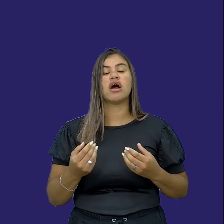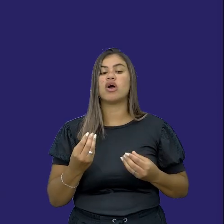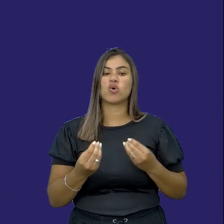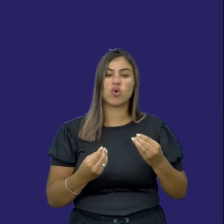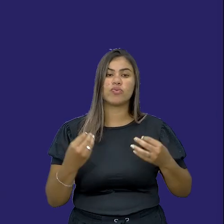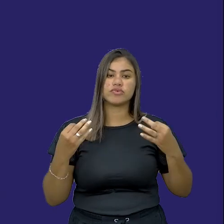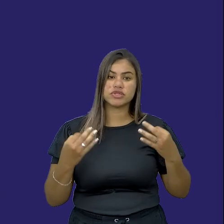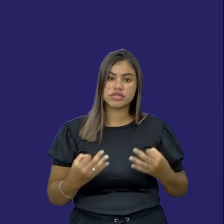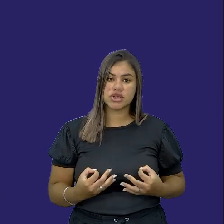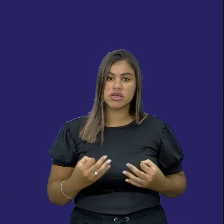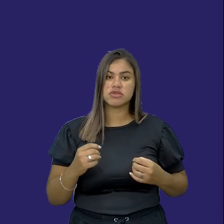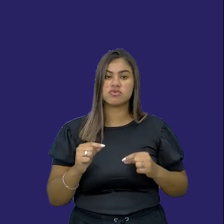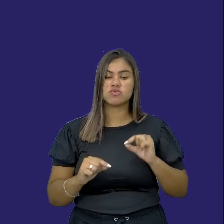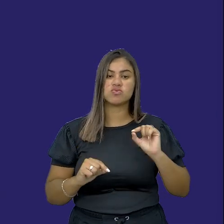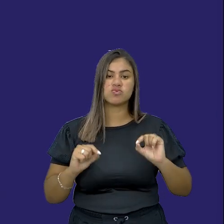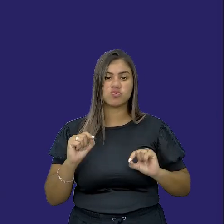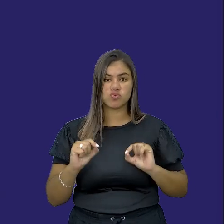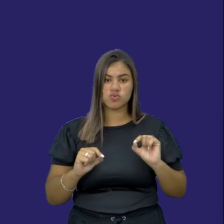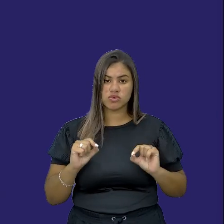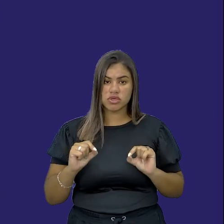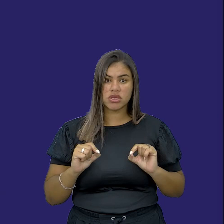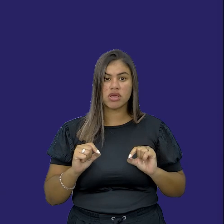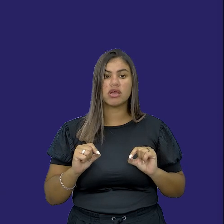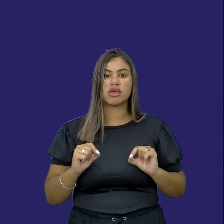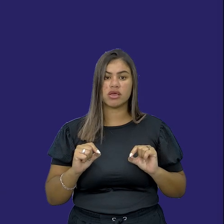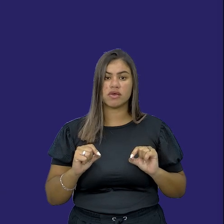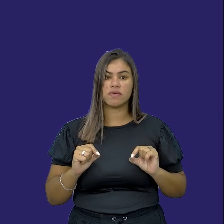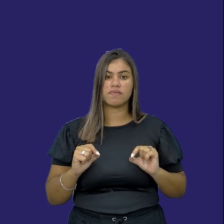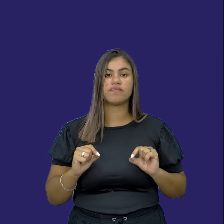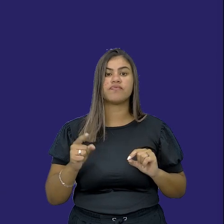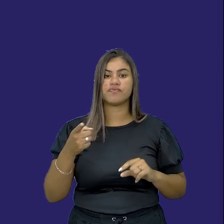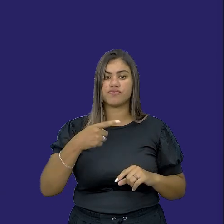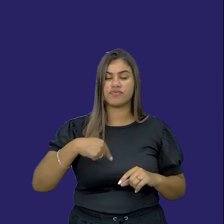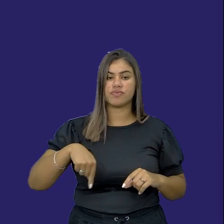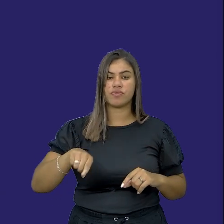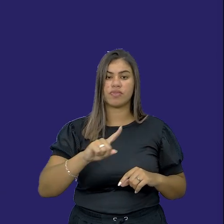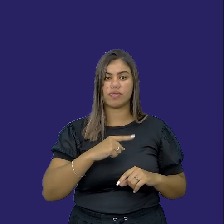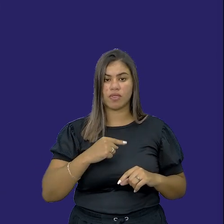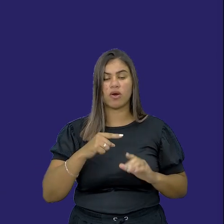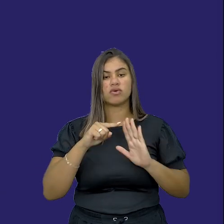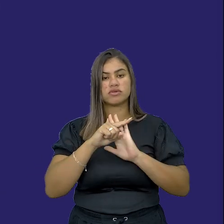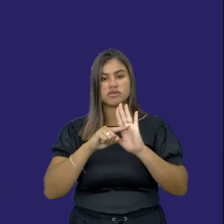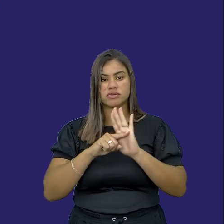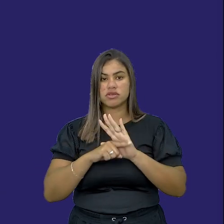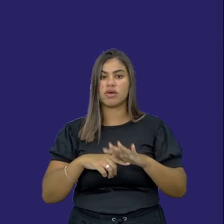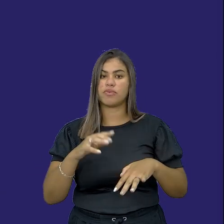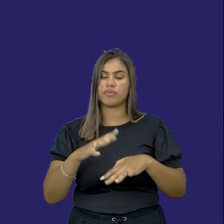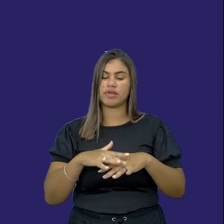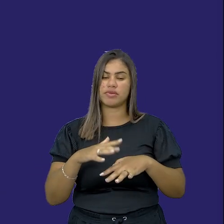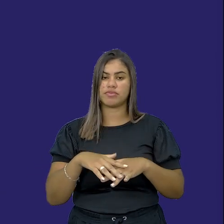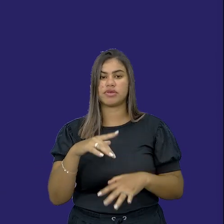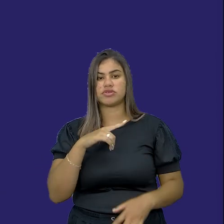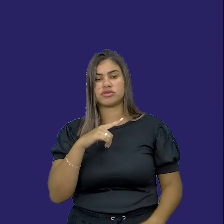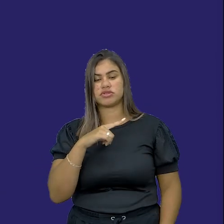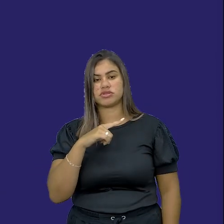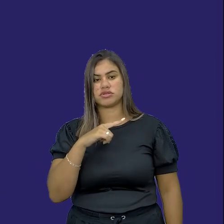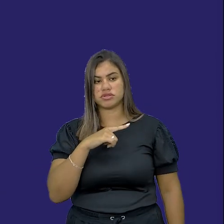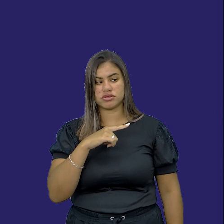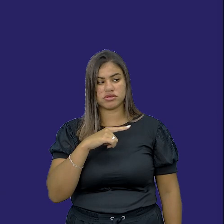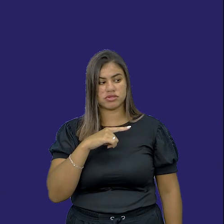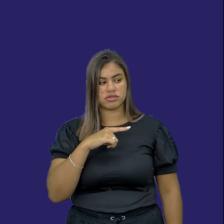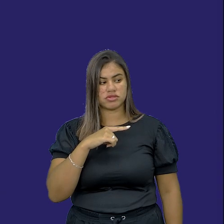absoluta, convicção, que nós estaremos trabalhando com investigação matemática e